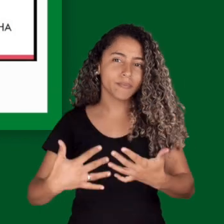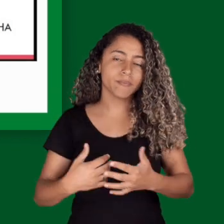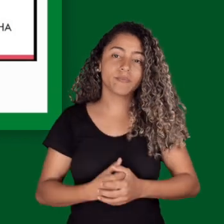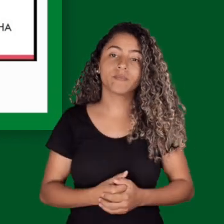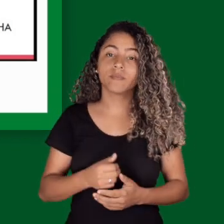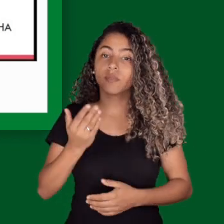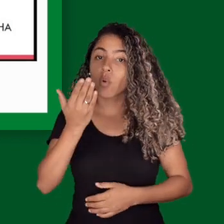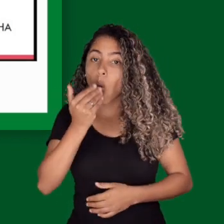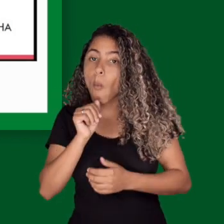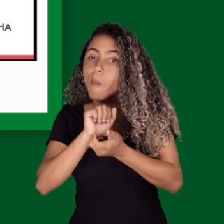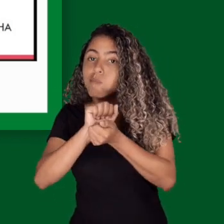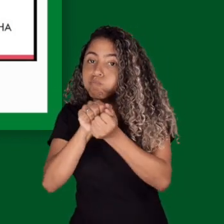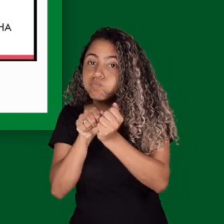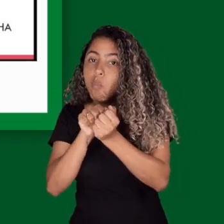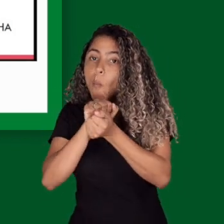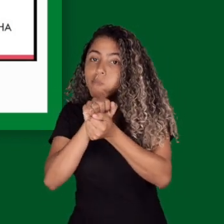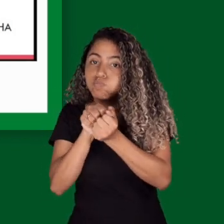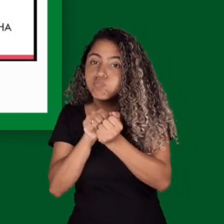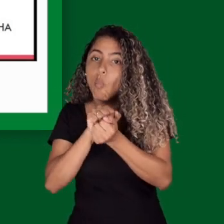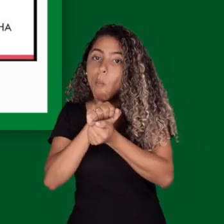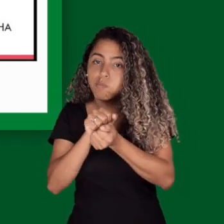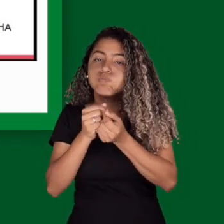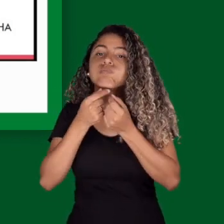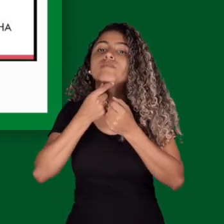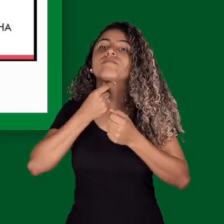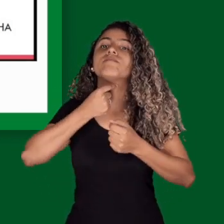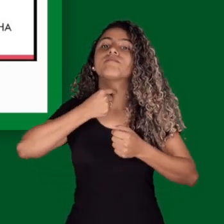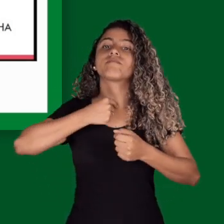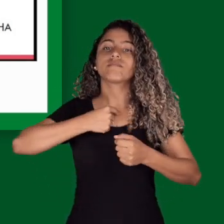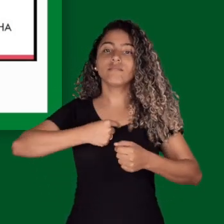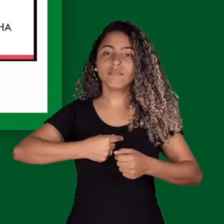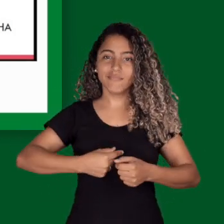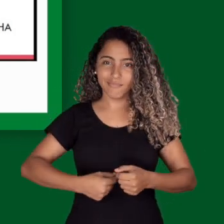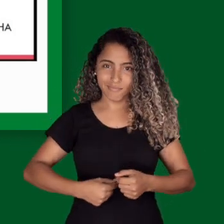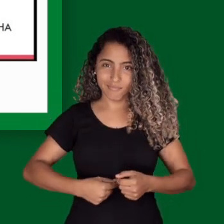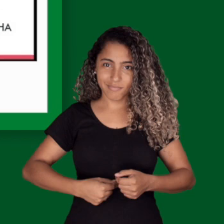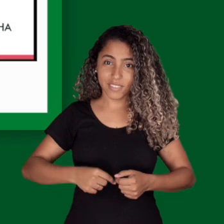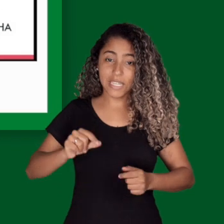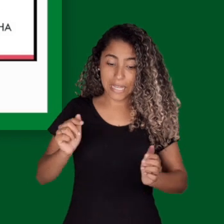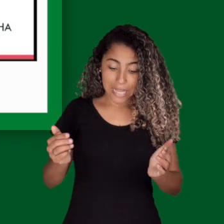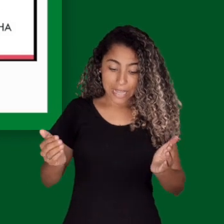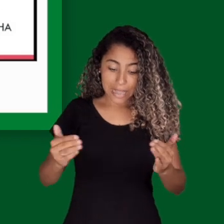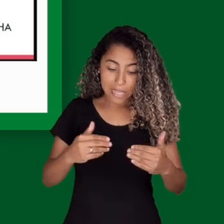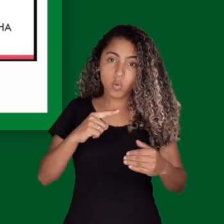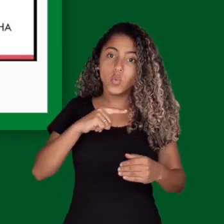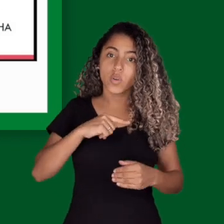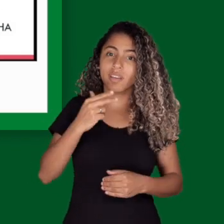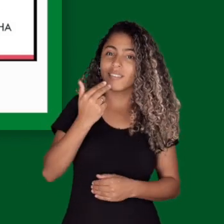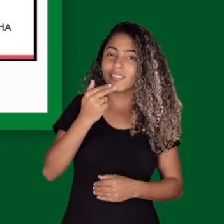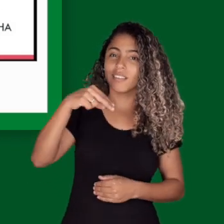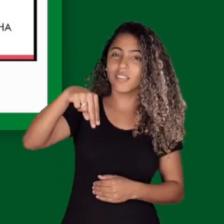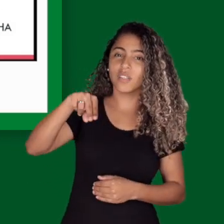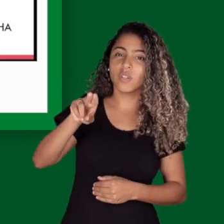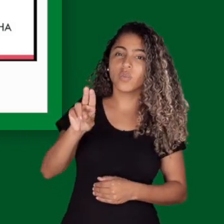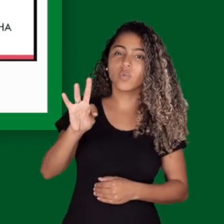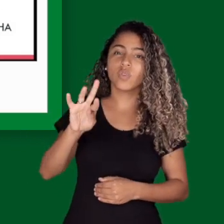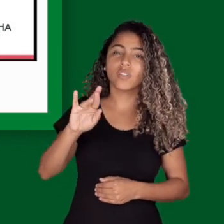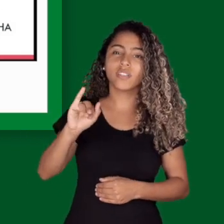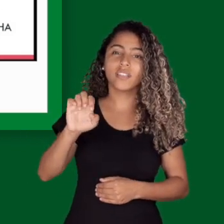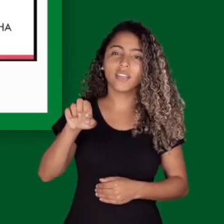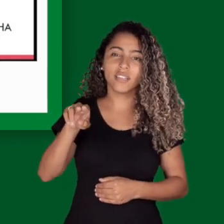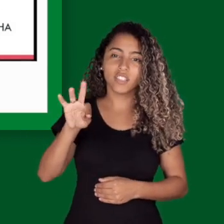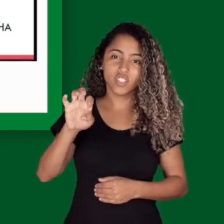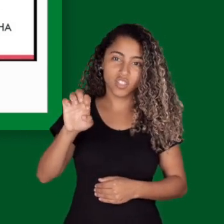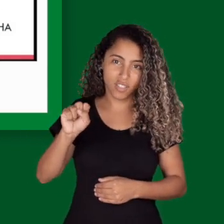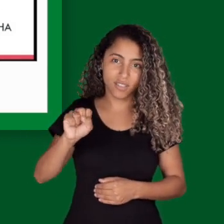né, o alimento ele vai ser digerido, ele vai ser quebrado em partículas menores que nós chamamos de nutrientes, que são eles: